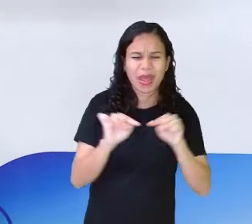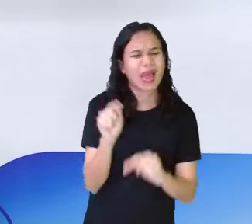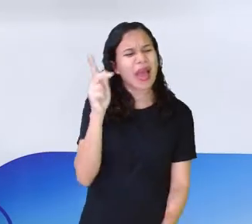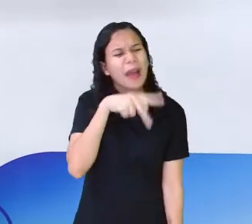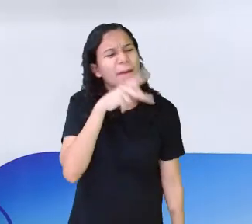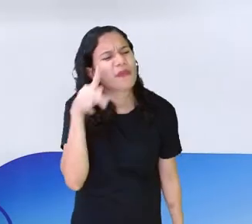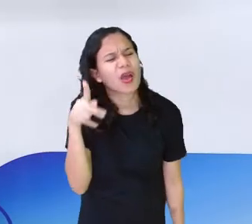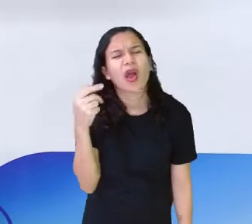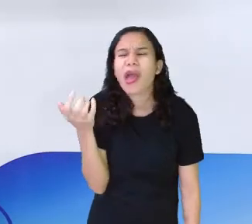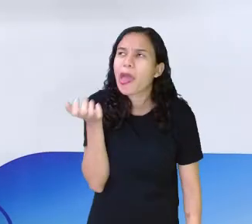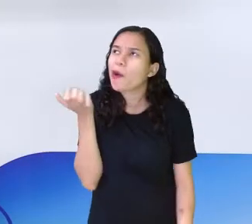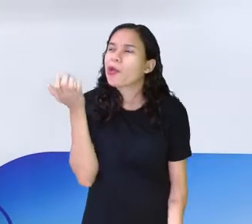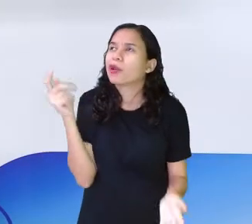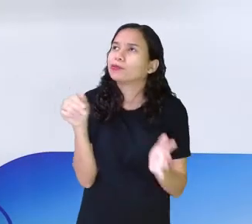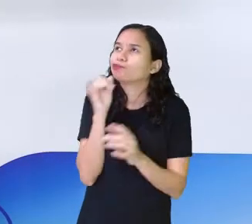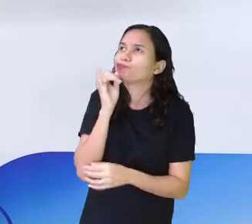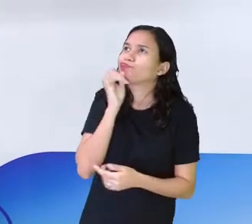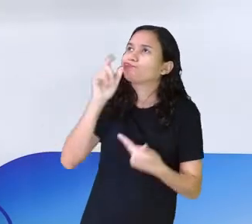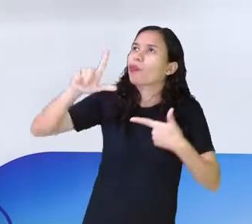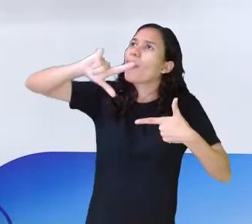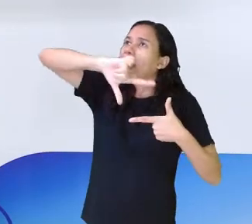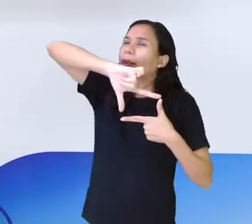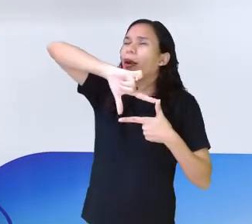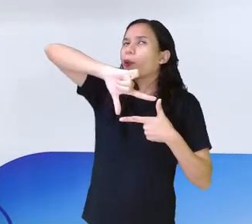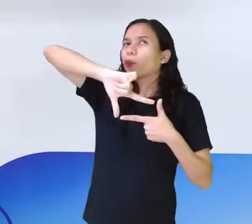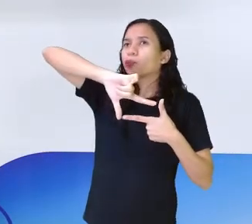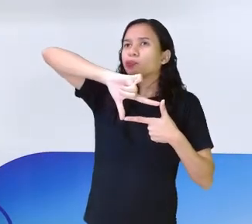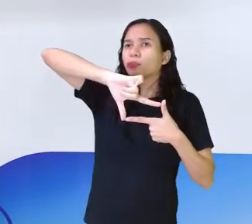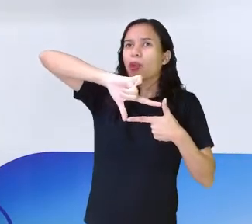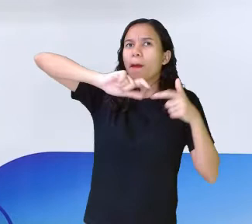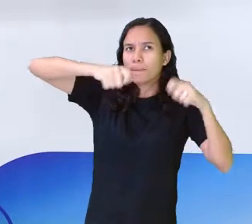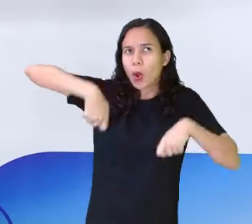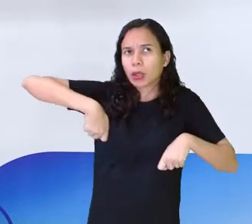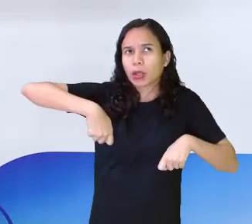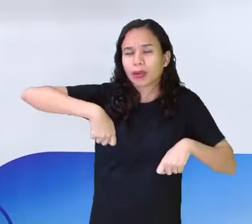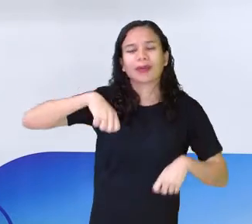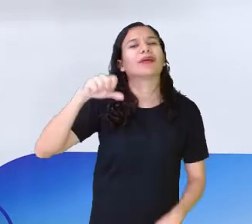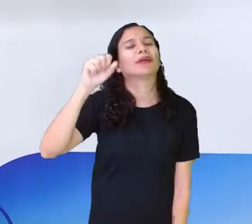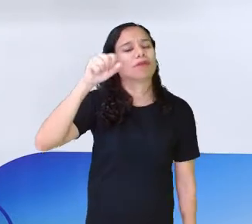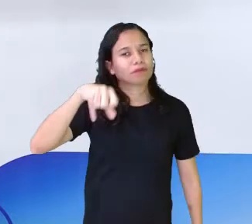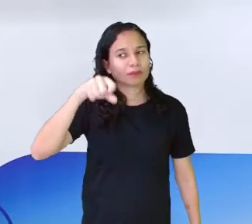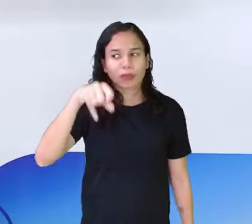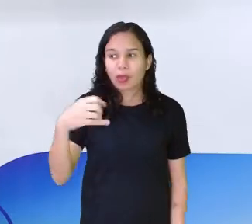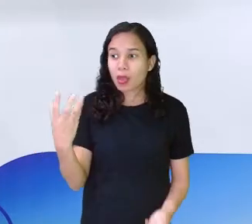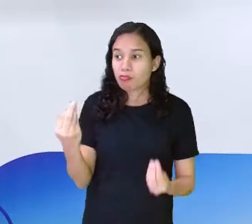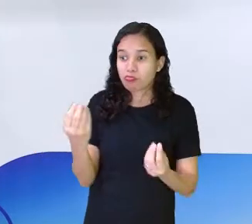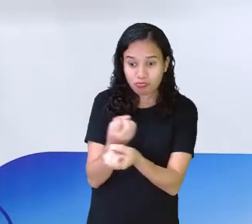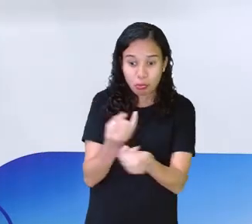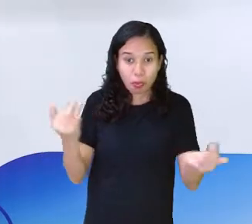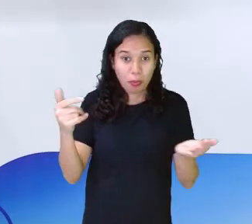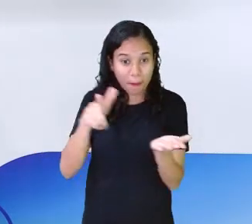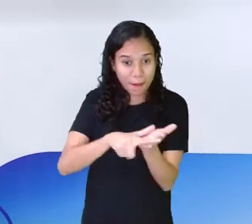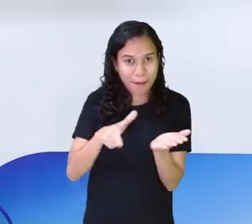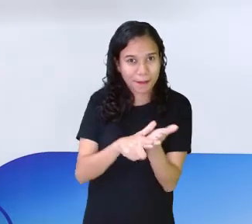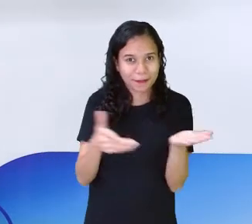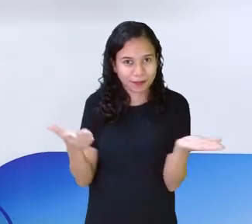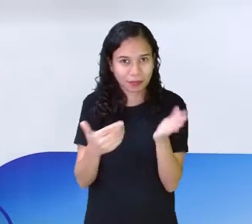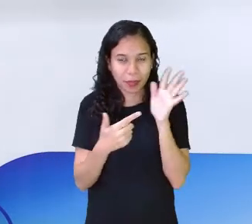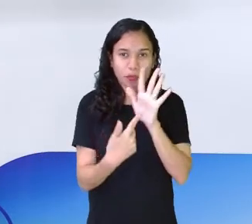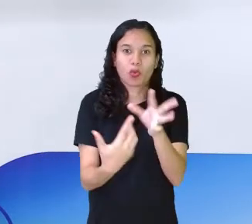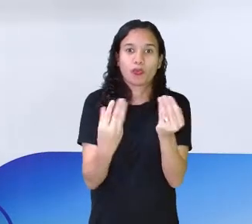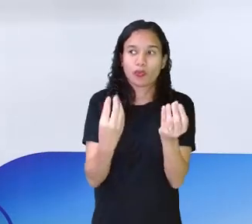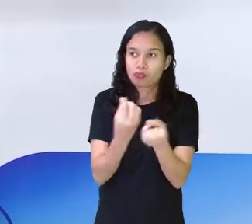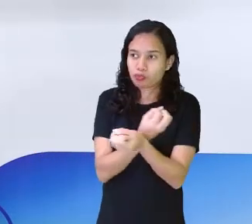Professor, e se eu quisesse um retângulo? Eu poderia? Com certeza. Eu trouxe várias folhas hoje para dar